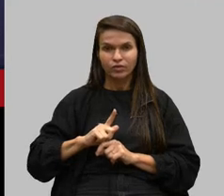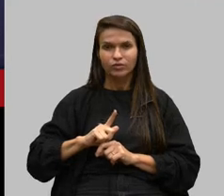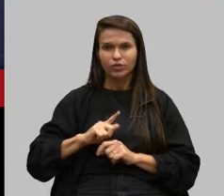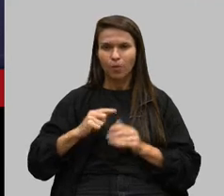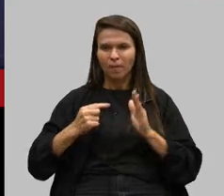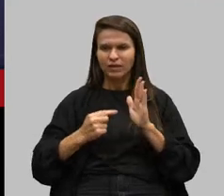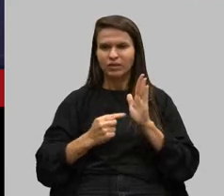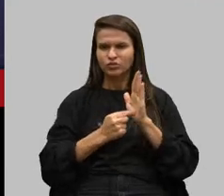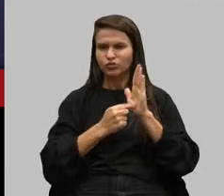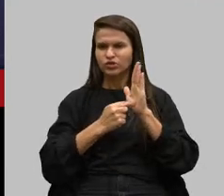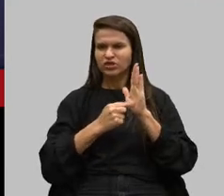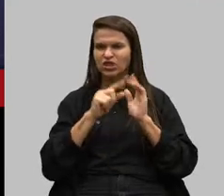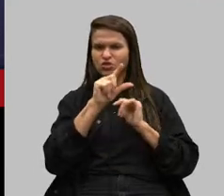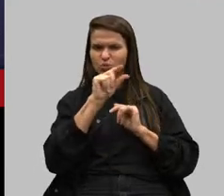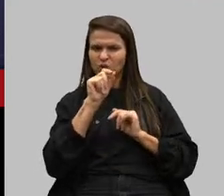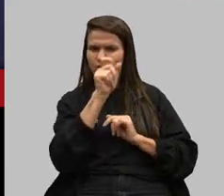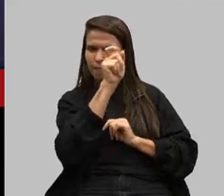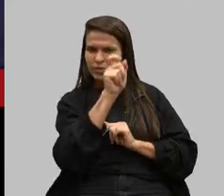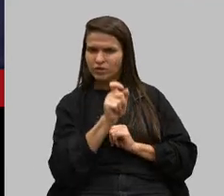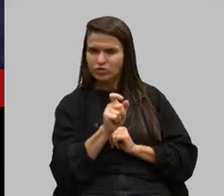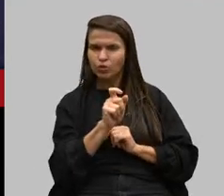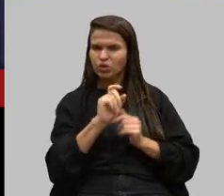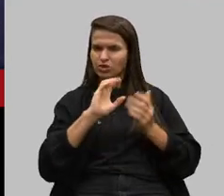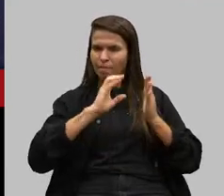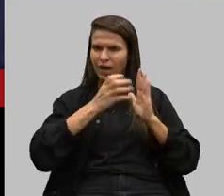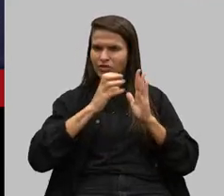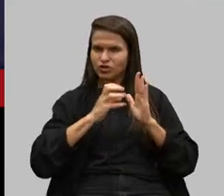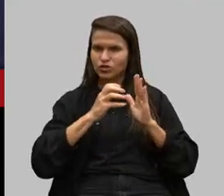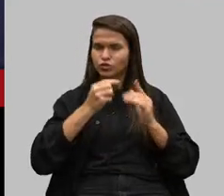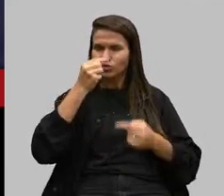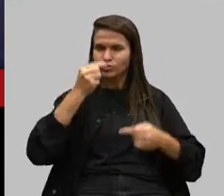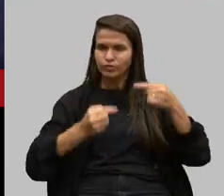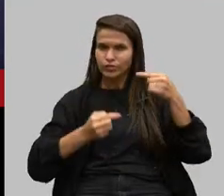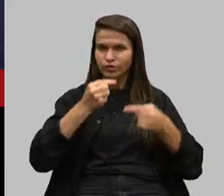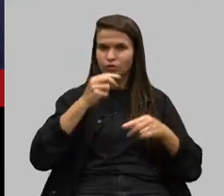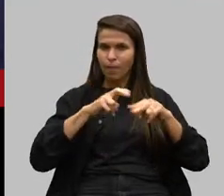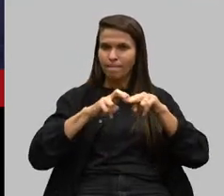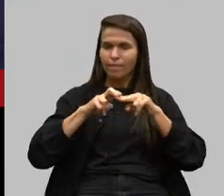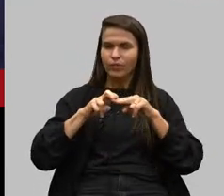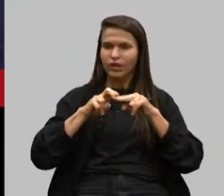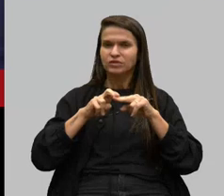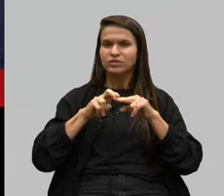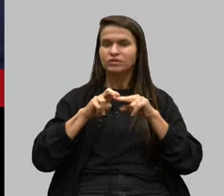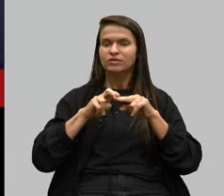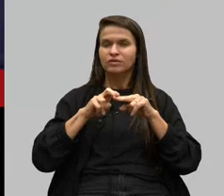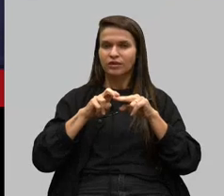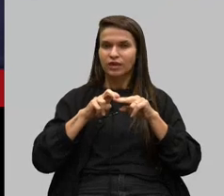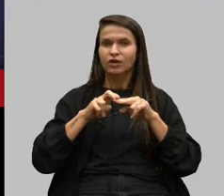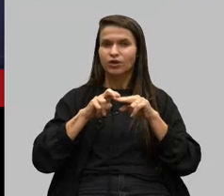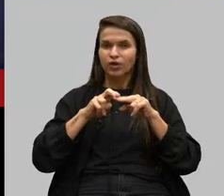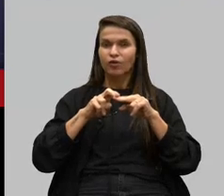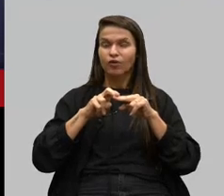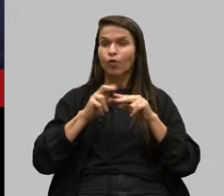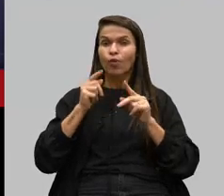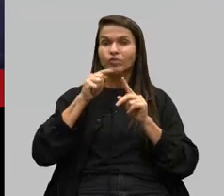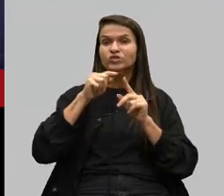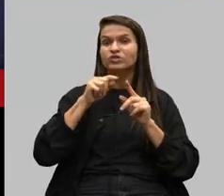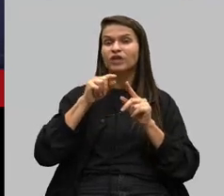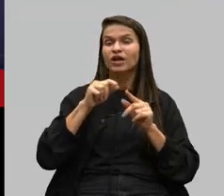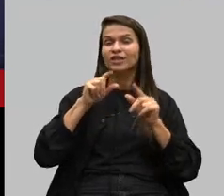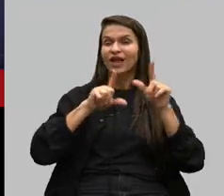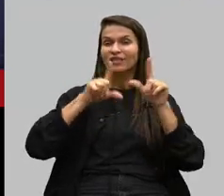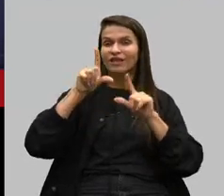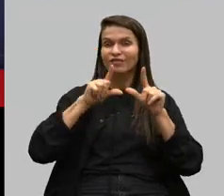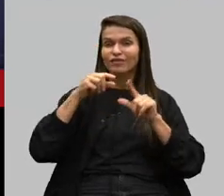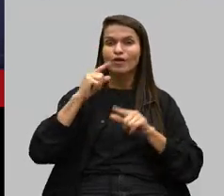promoção do governo e de partidos políticos em detrimento da função da TV Minas tendo aí